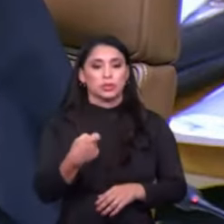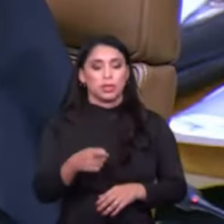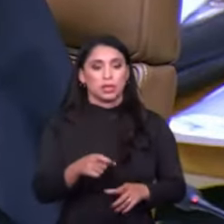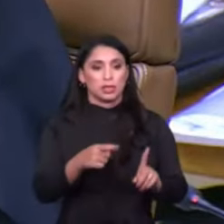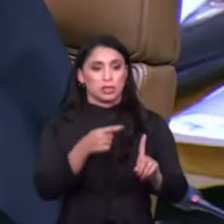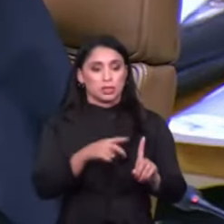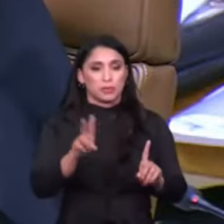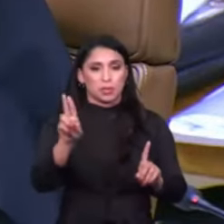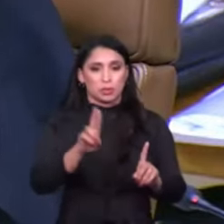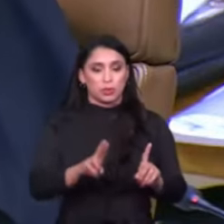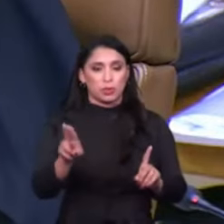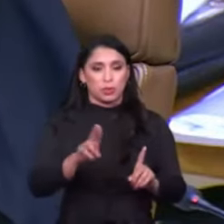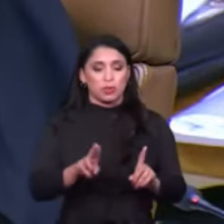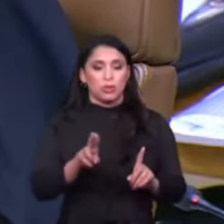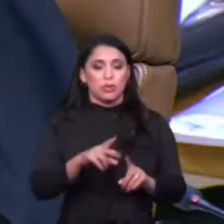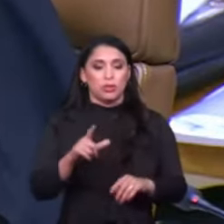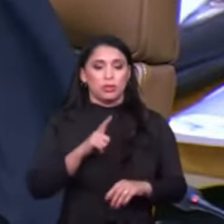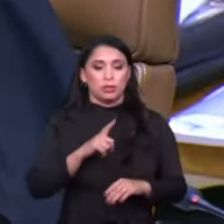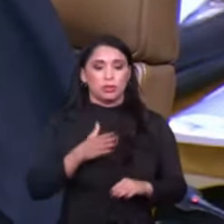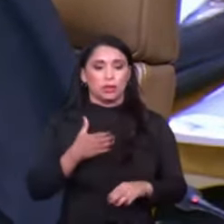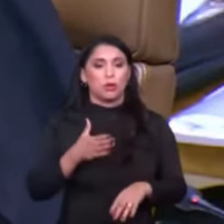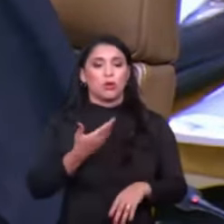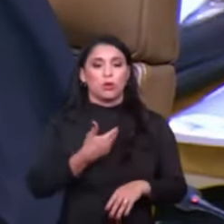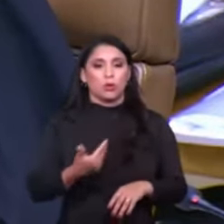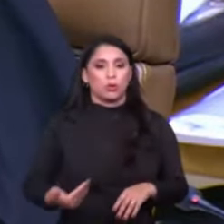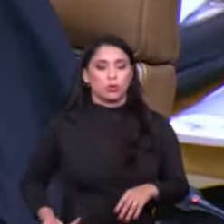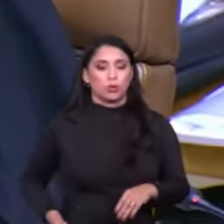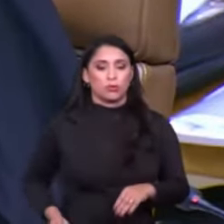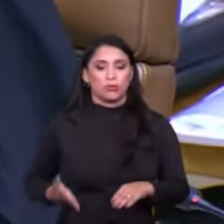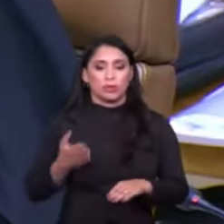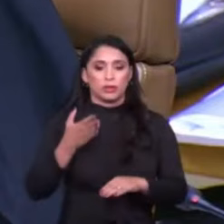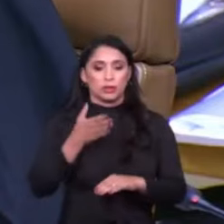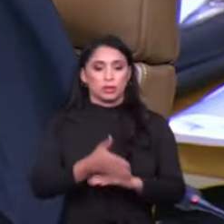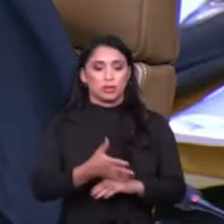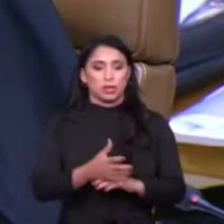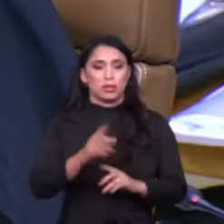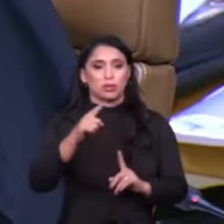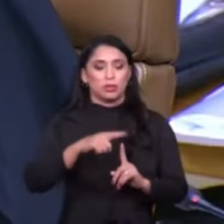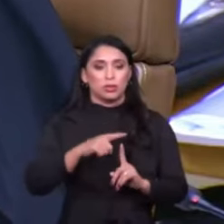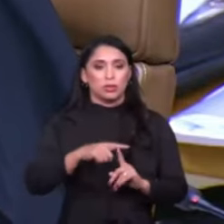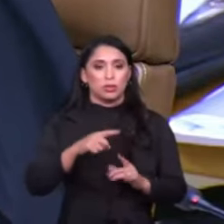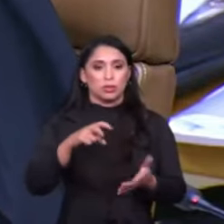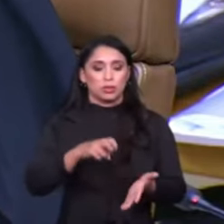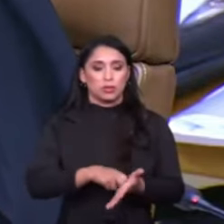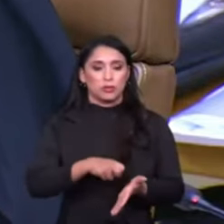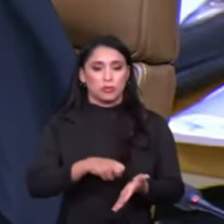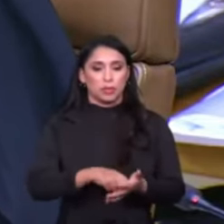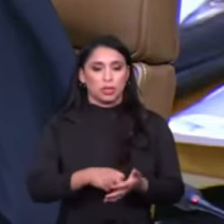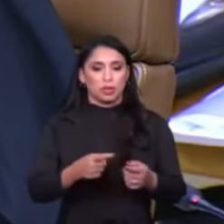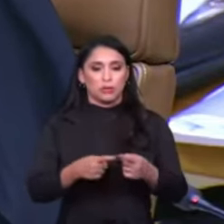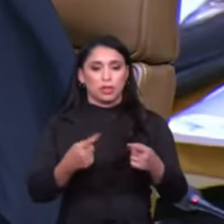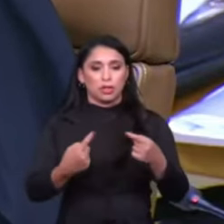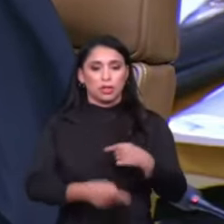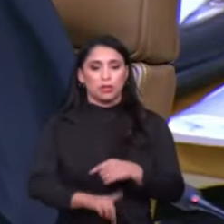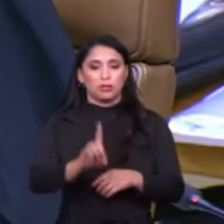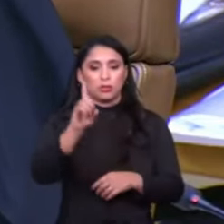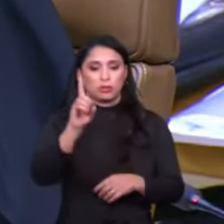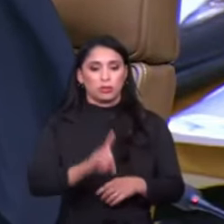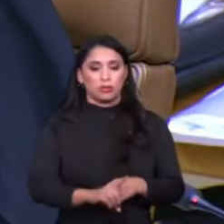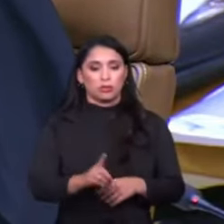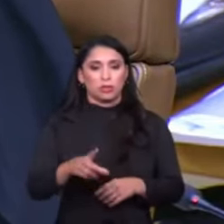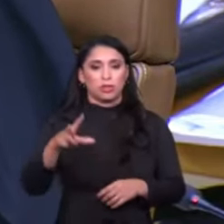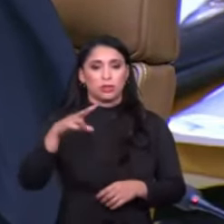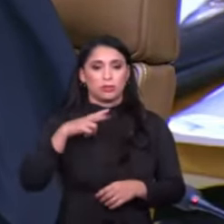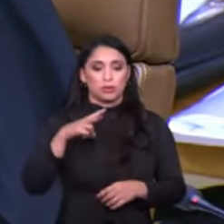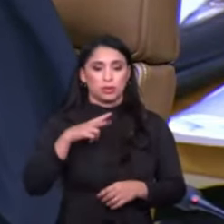usuário, de modo que a intervenção estatal, por meio da criação de um tipo penal, é excessiva e viola o direito à intimidade e à vida privada